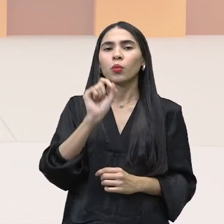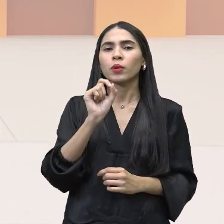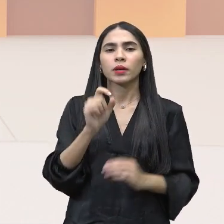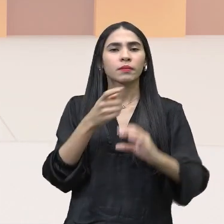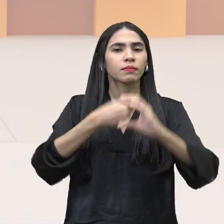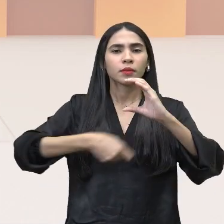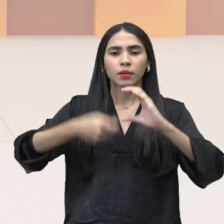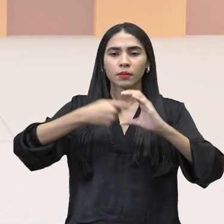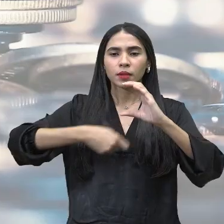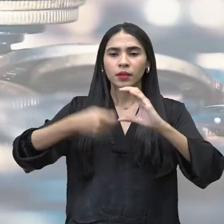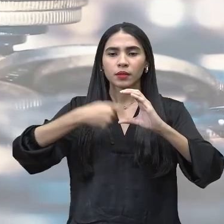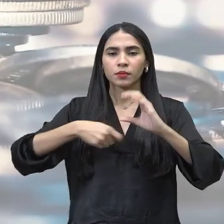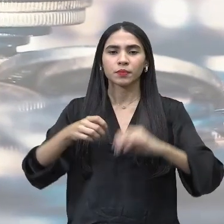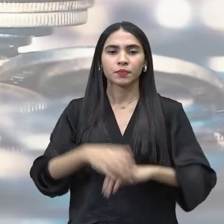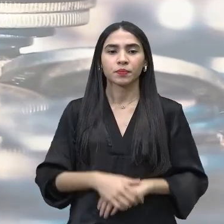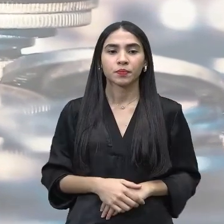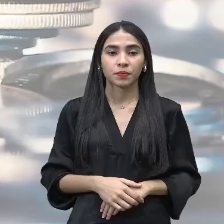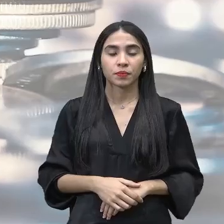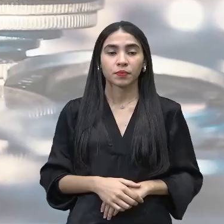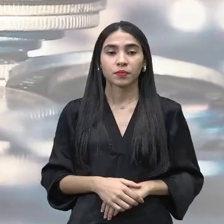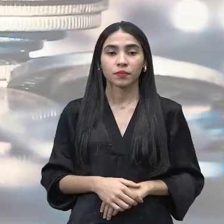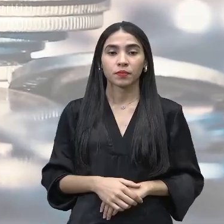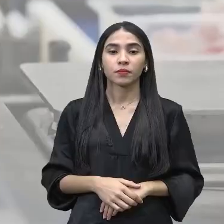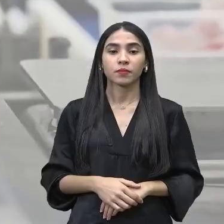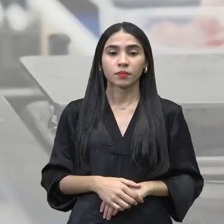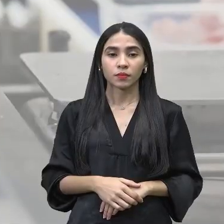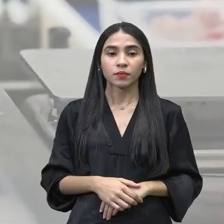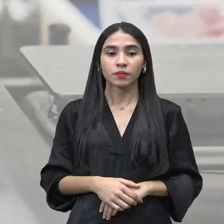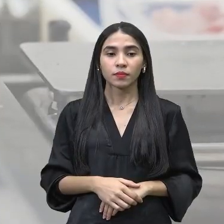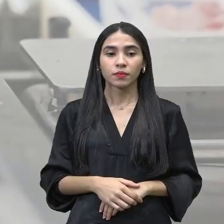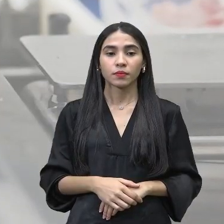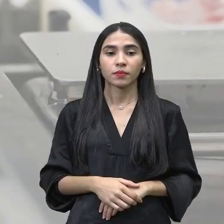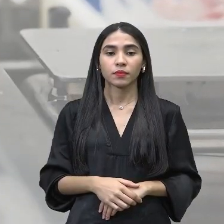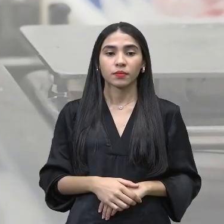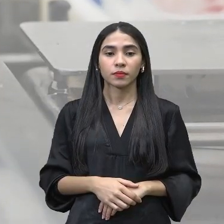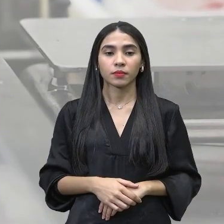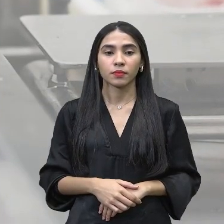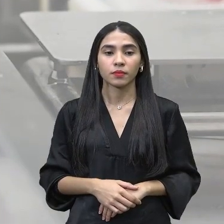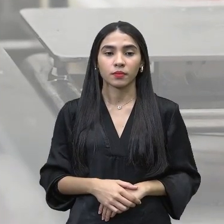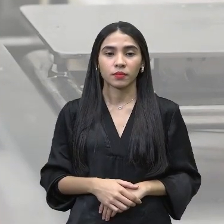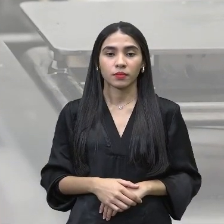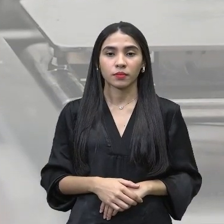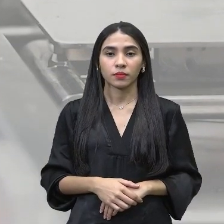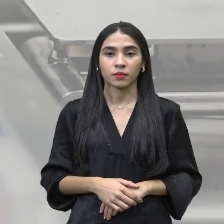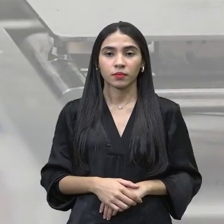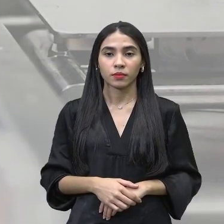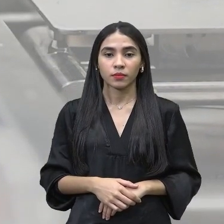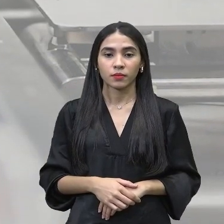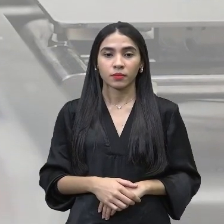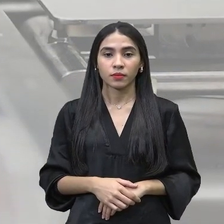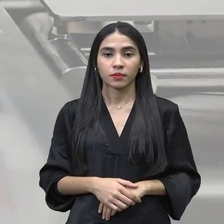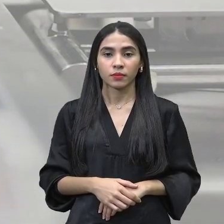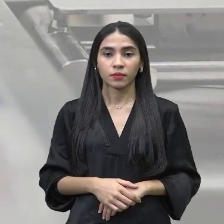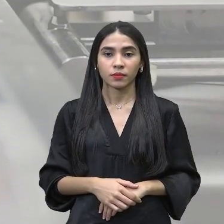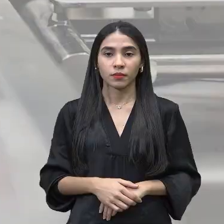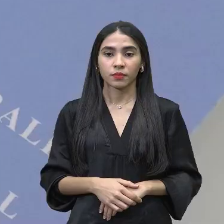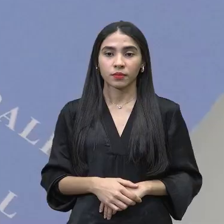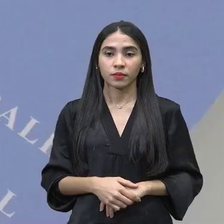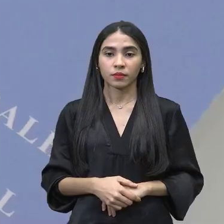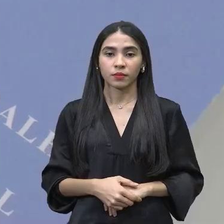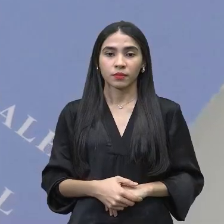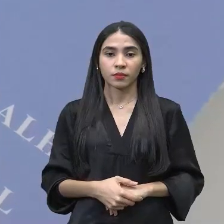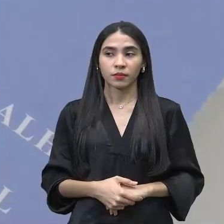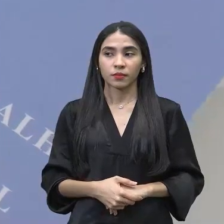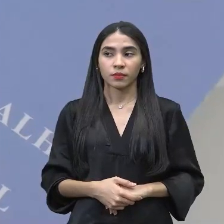capitalismo. Vamos lá? Definindo o capitalismo. É um modo de produção que se baseia na propriedade privada dos meios de